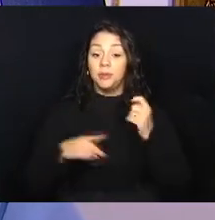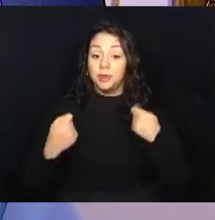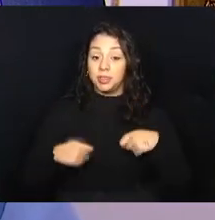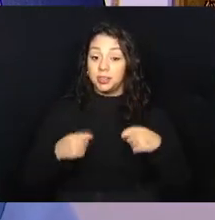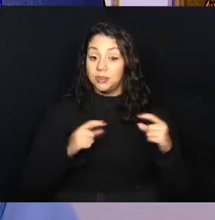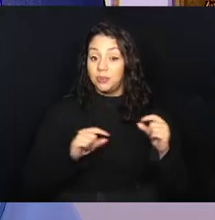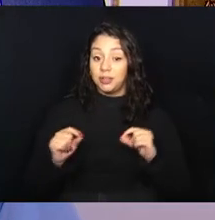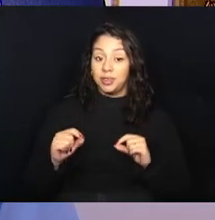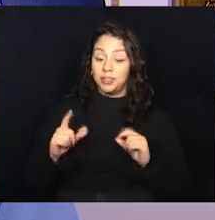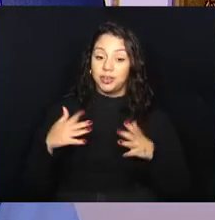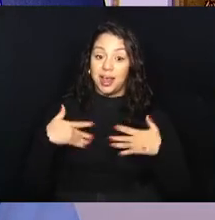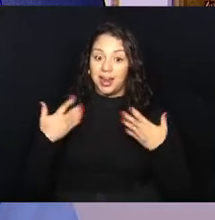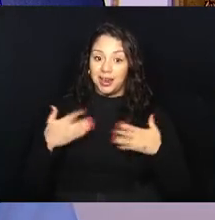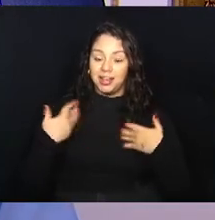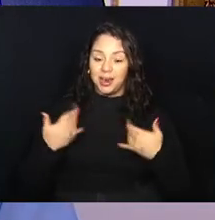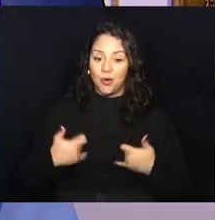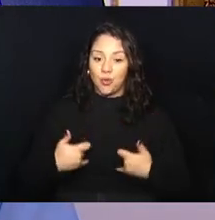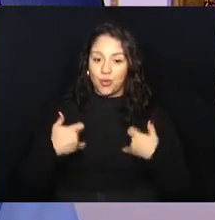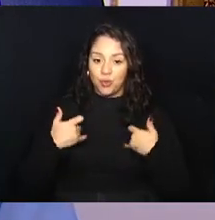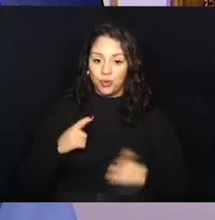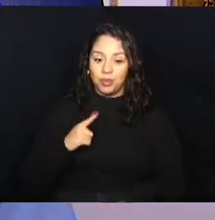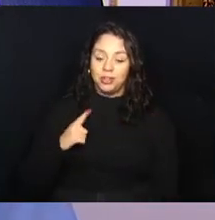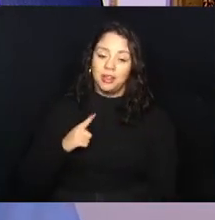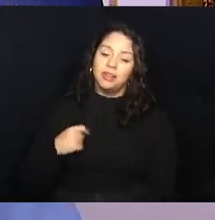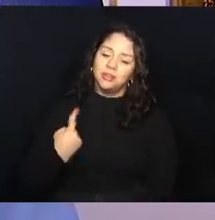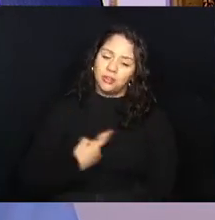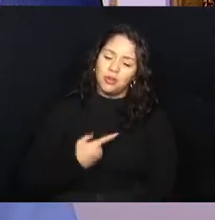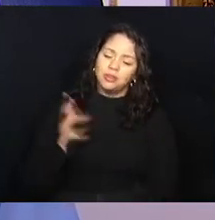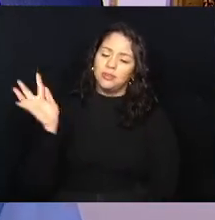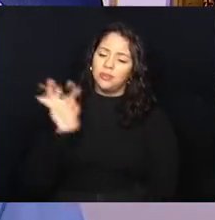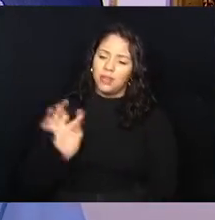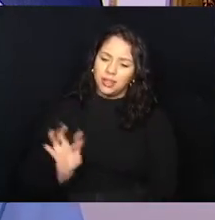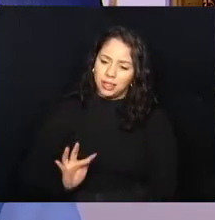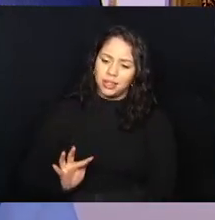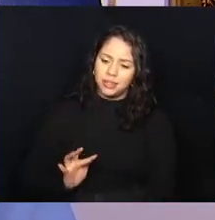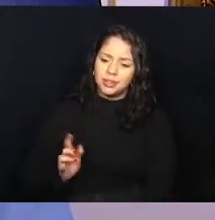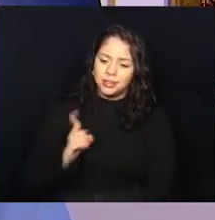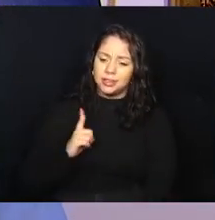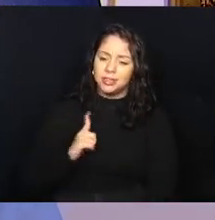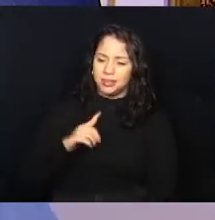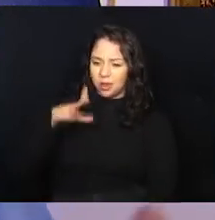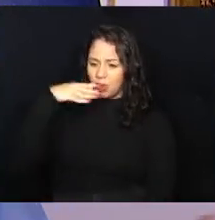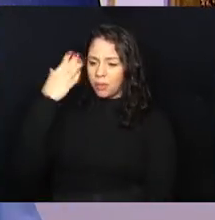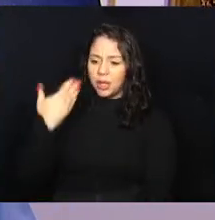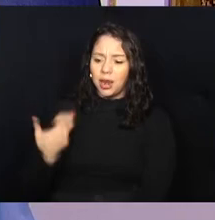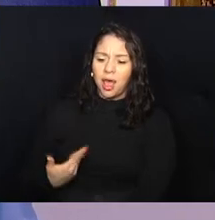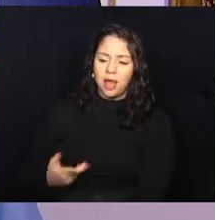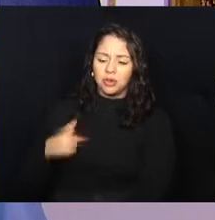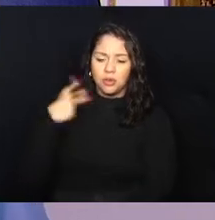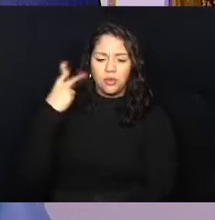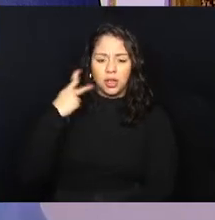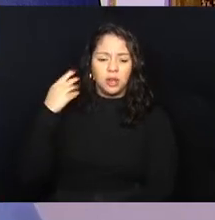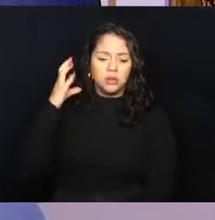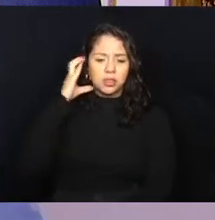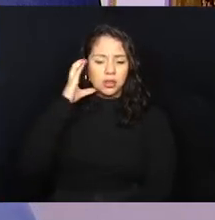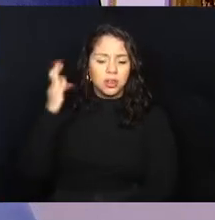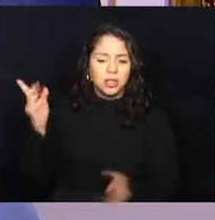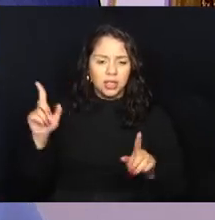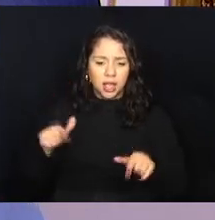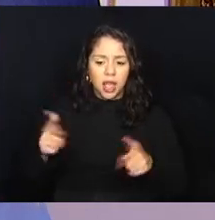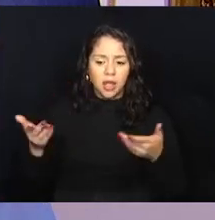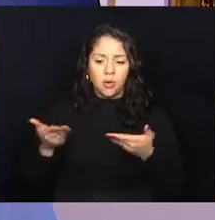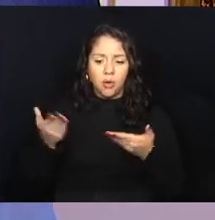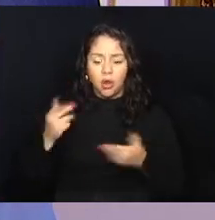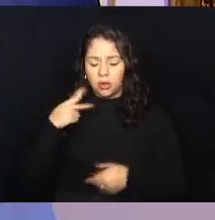Câmara tem que ser objeto obviamente de alegria de orgulho então nós ficamos felizes de prestar essa homenagem ao Vereador Cirilo quer